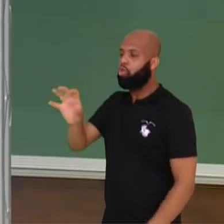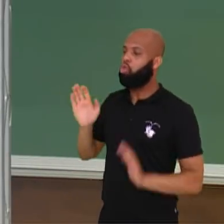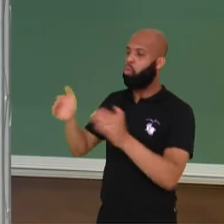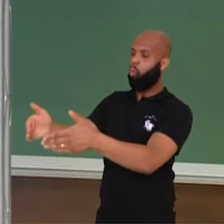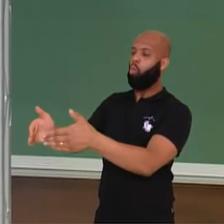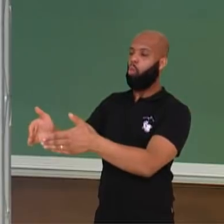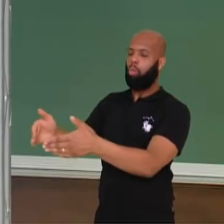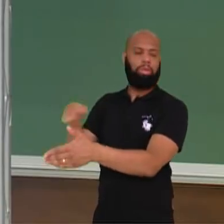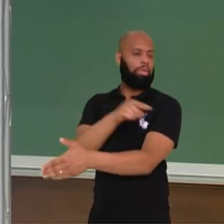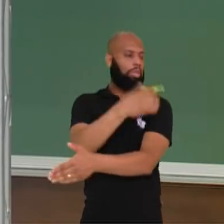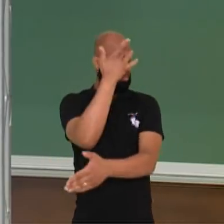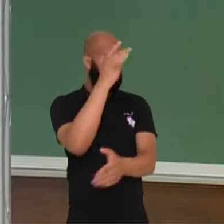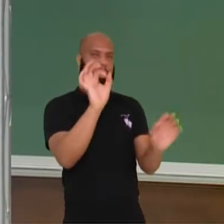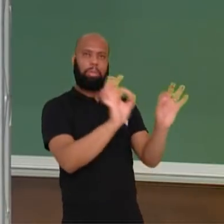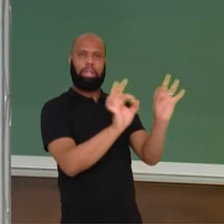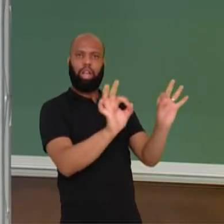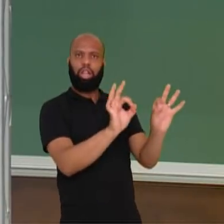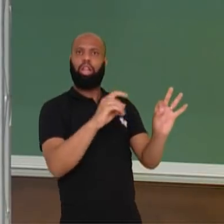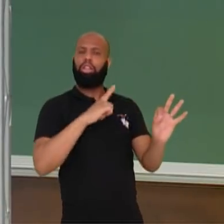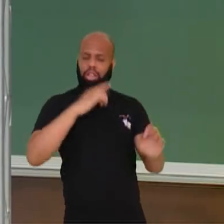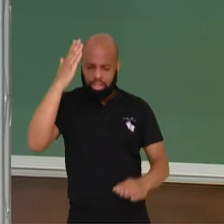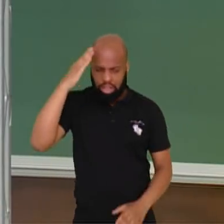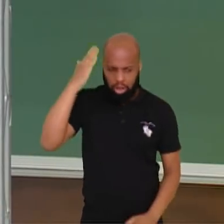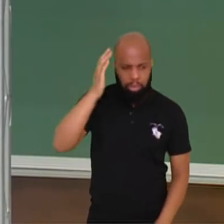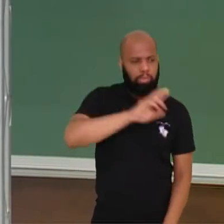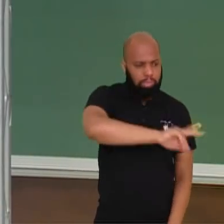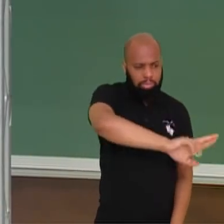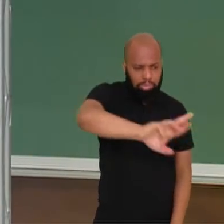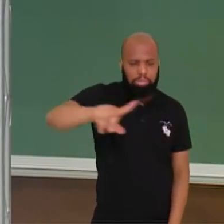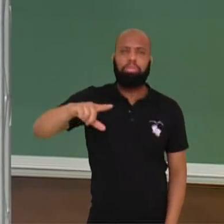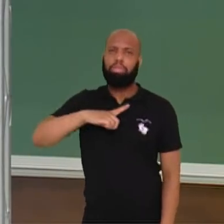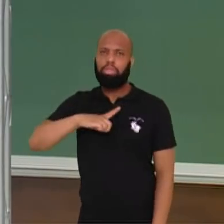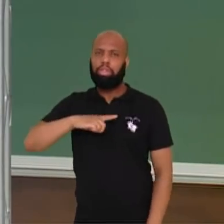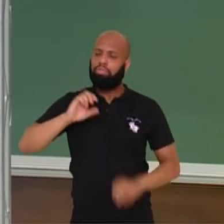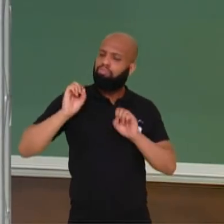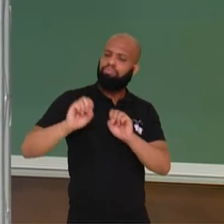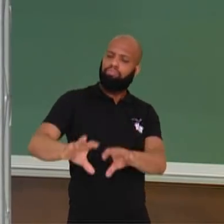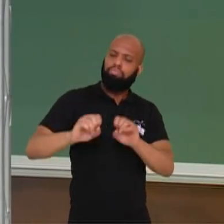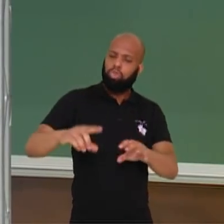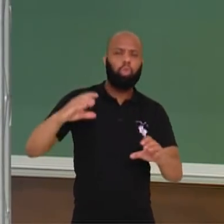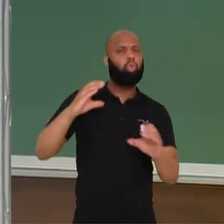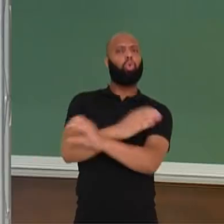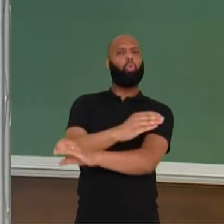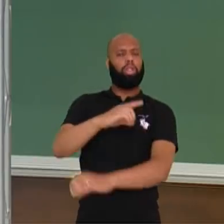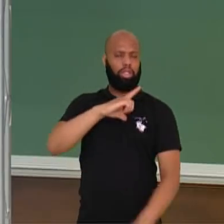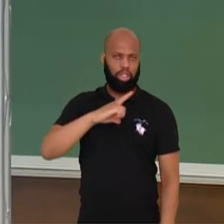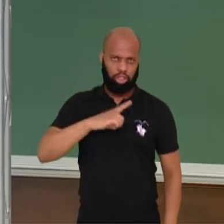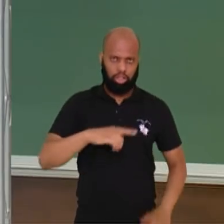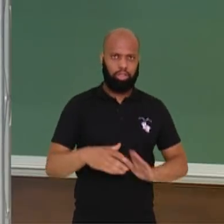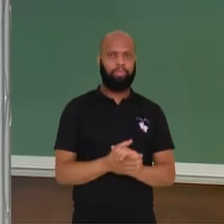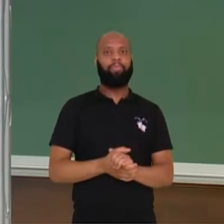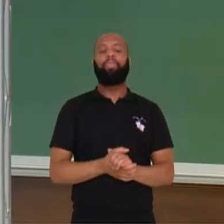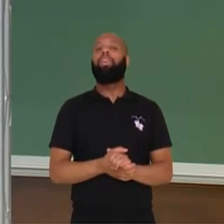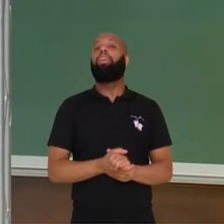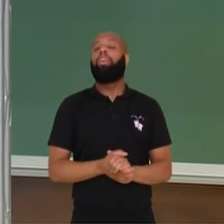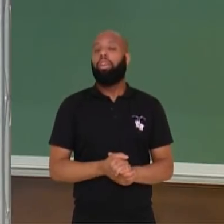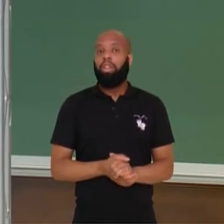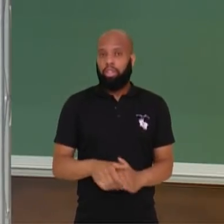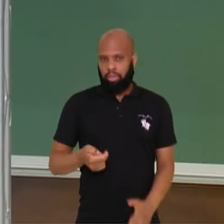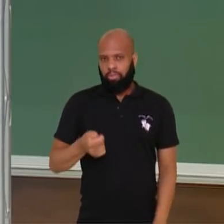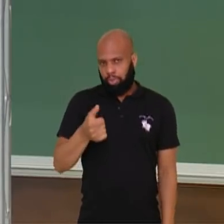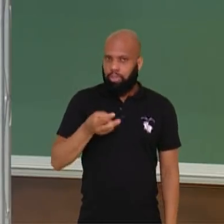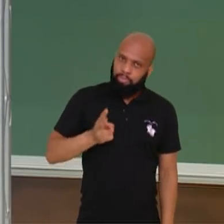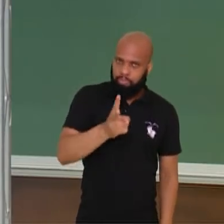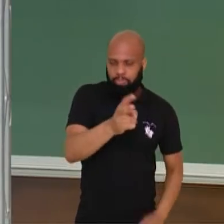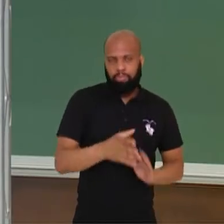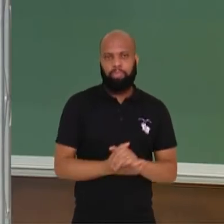sabe nada do resto, A educação tinha um caráter de integralidade, uma educação total. No mais das vezes, Pelo